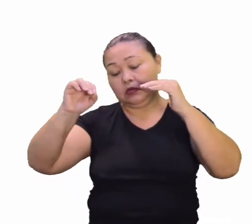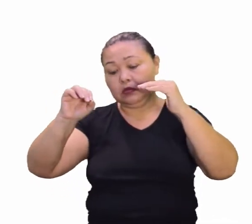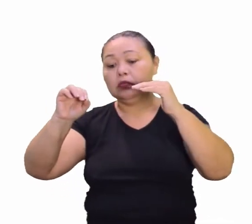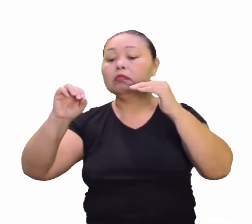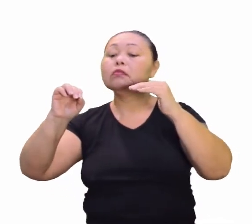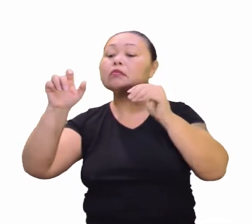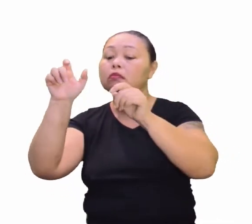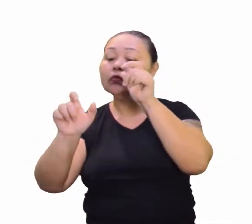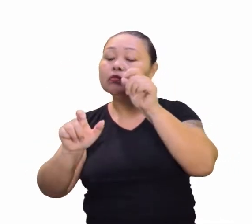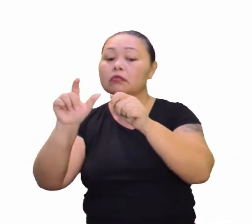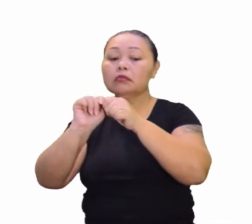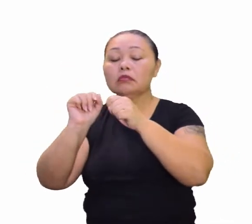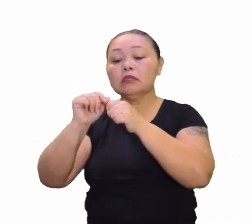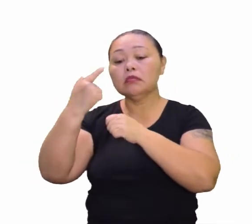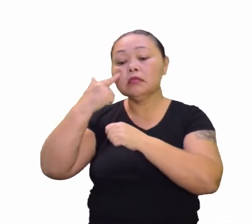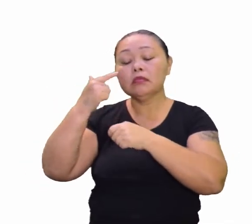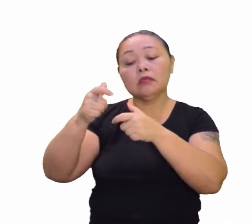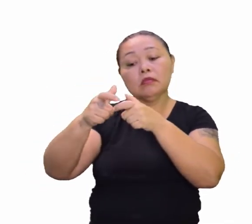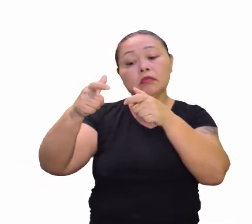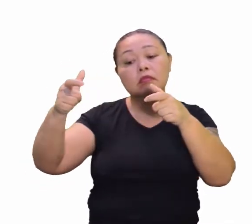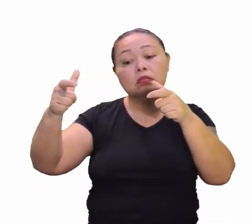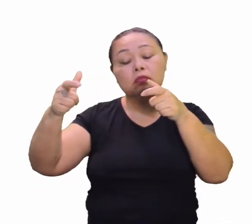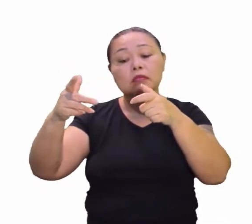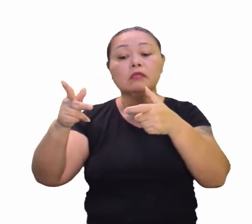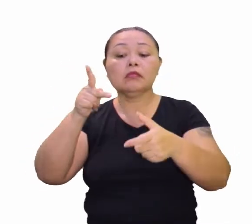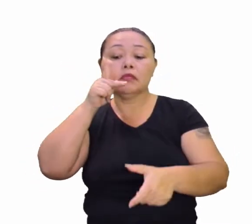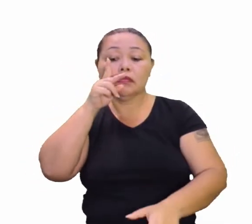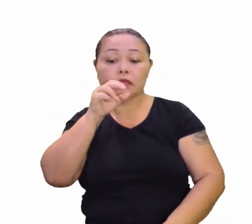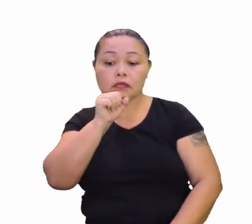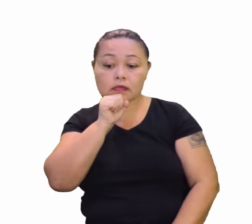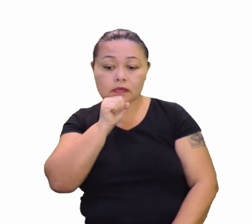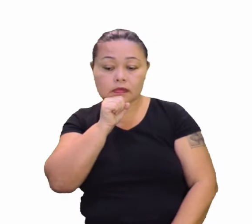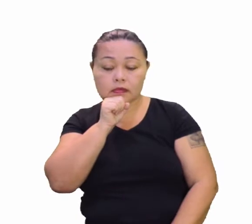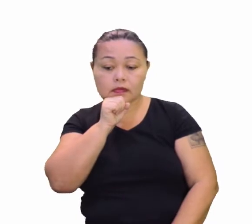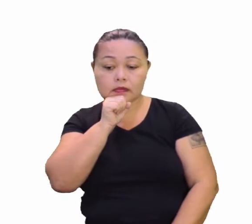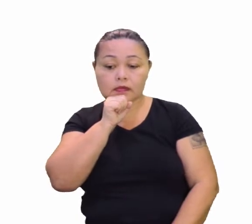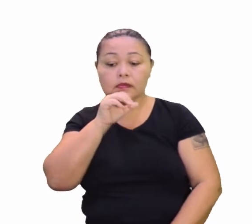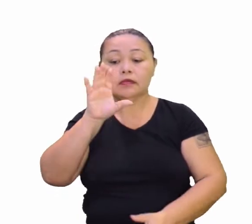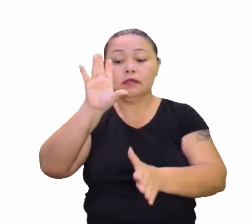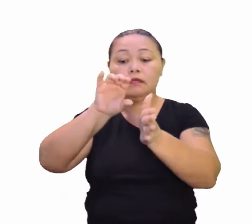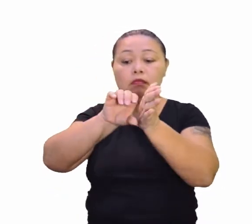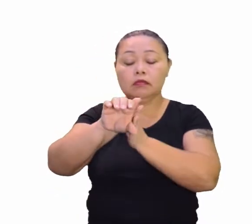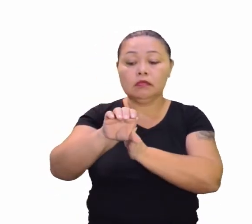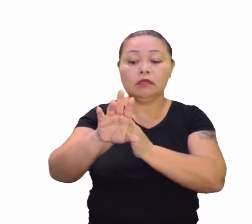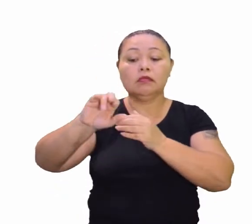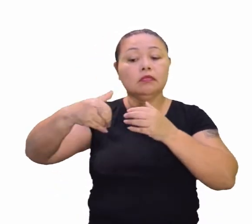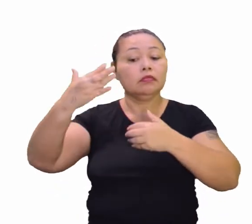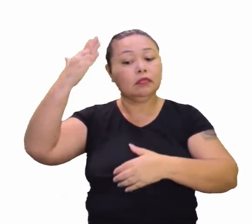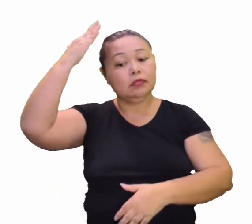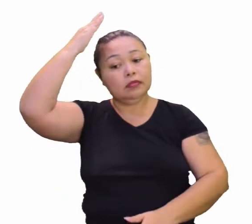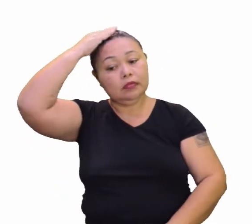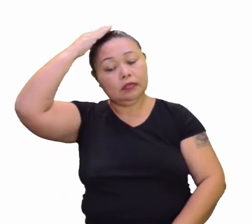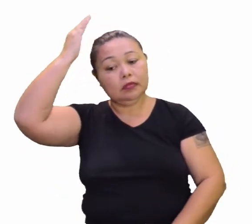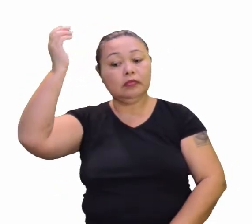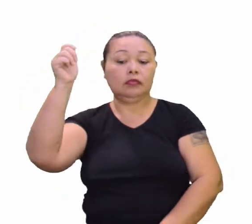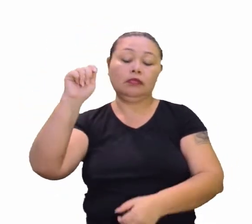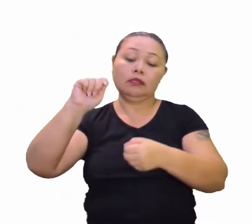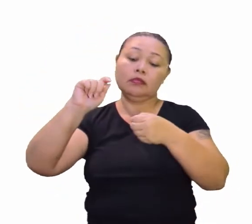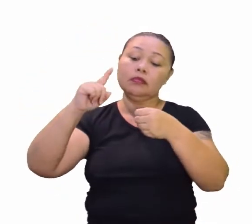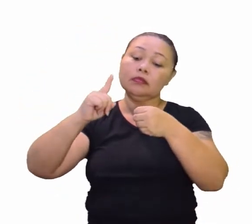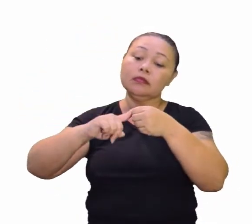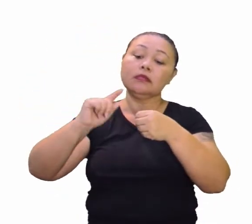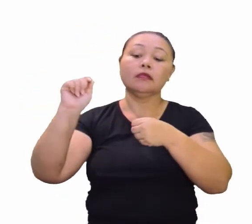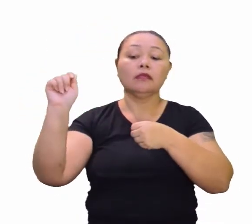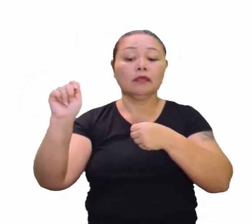habitantes. Então, a gente destacamos aqui os maiores: Porto Velho, Cacoal, Ji-Paraná, Ariquemes